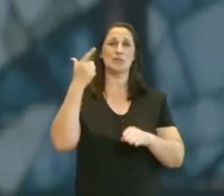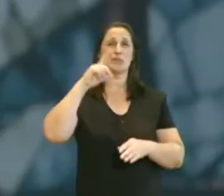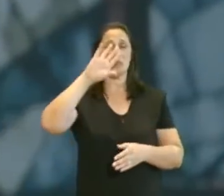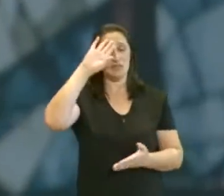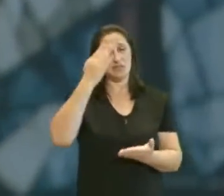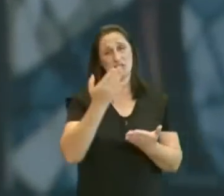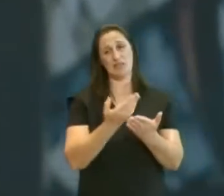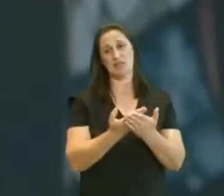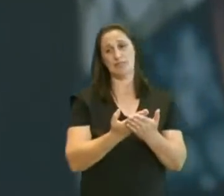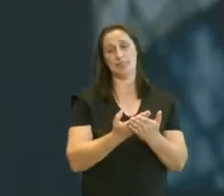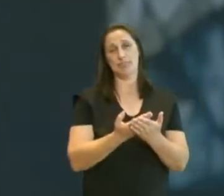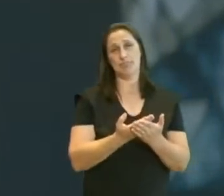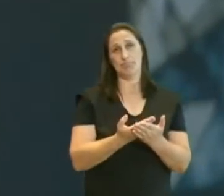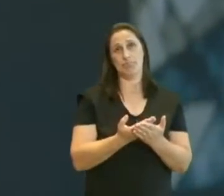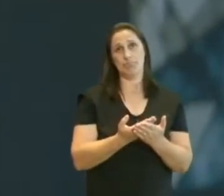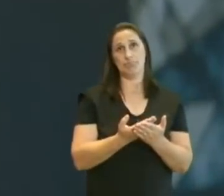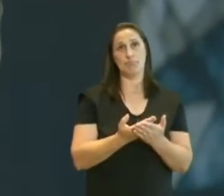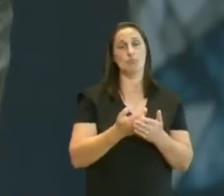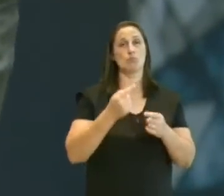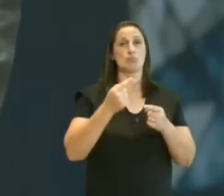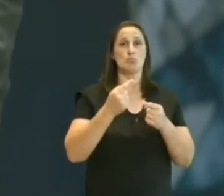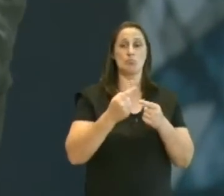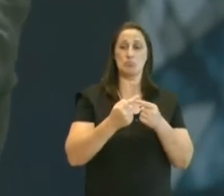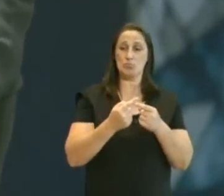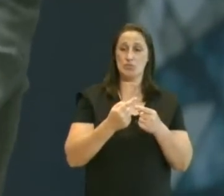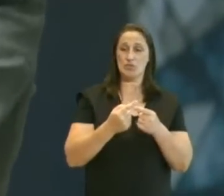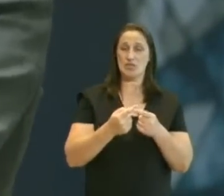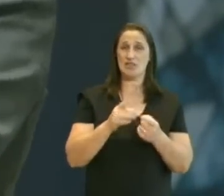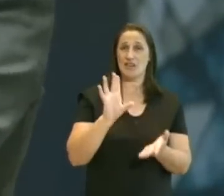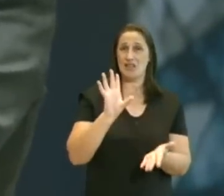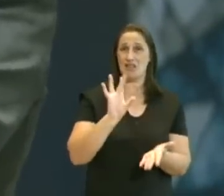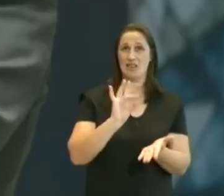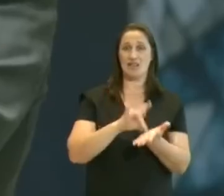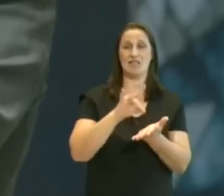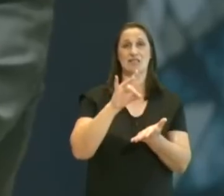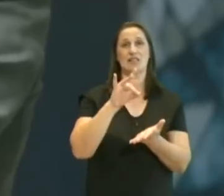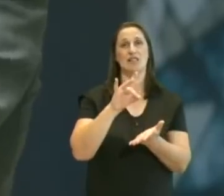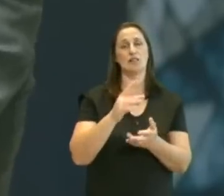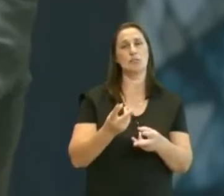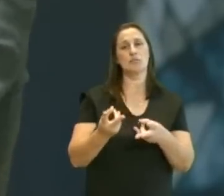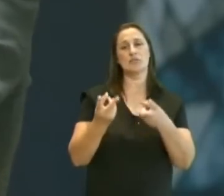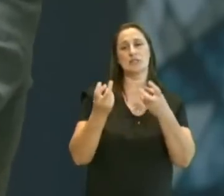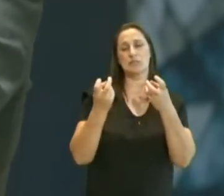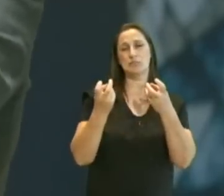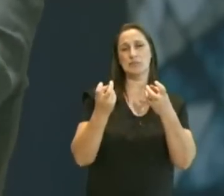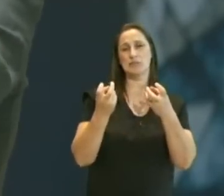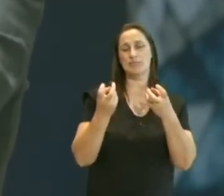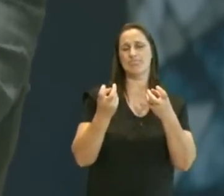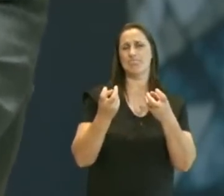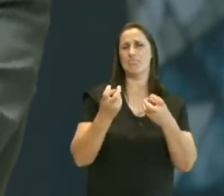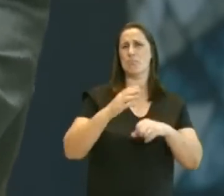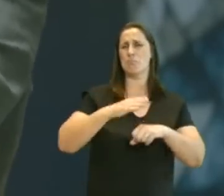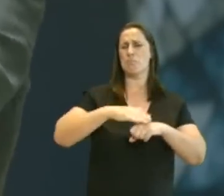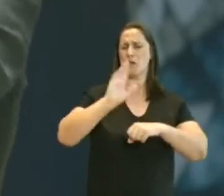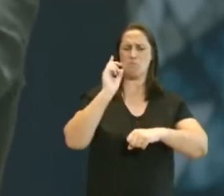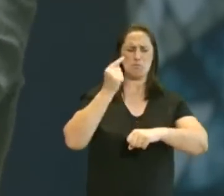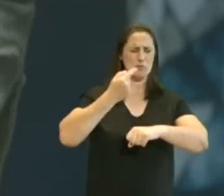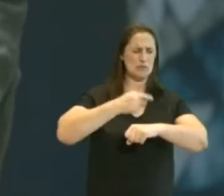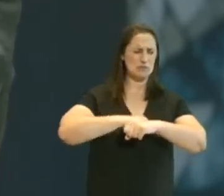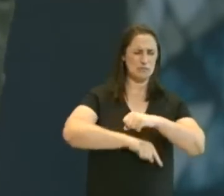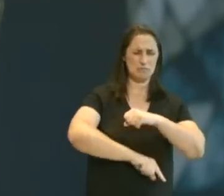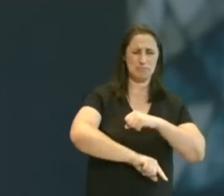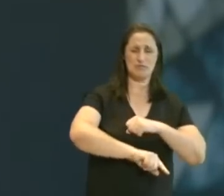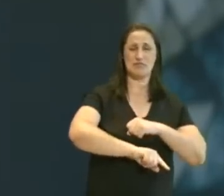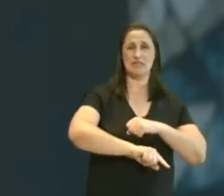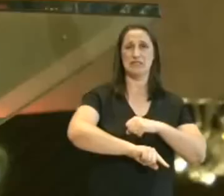crer, porque a realidade que eles percebiam era muito maior, muito mais intensa, muito